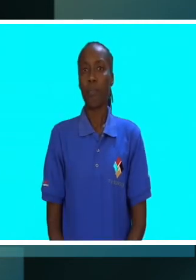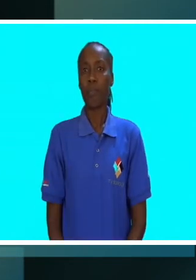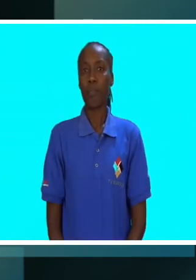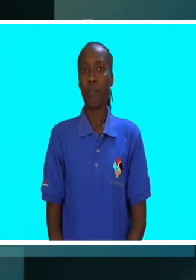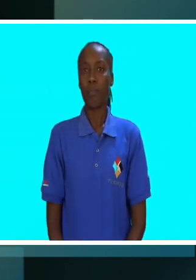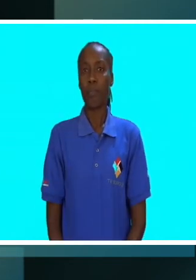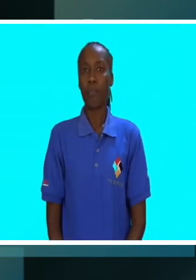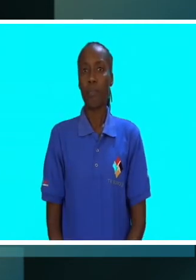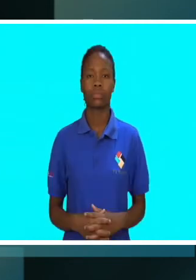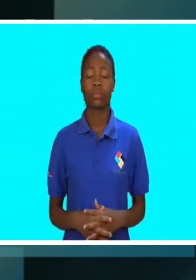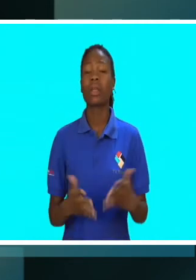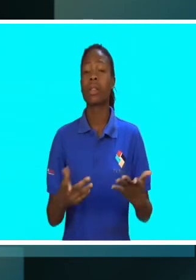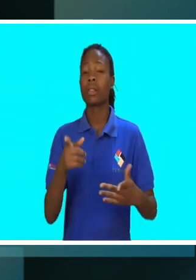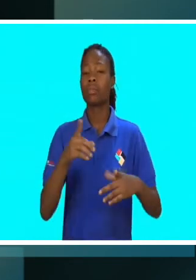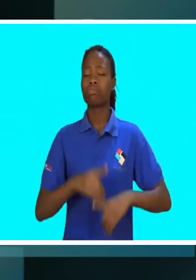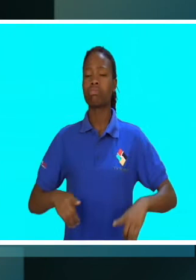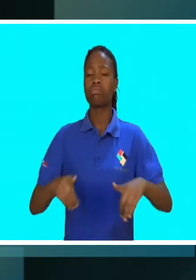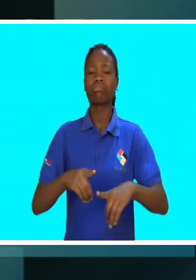da visão.